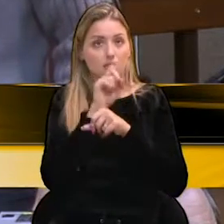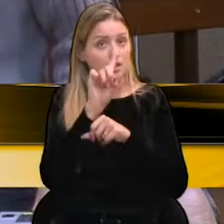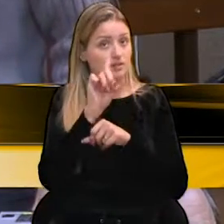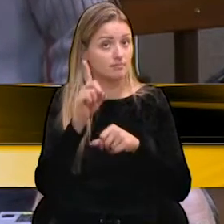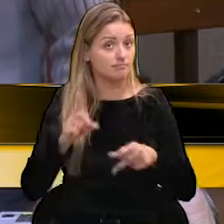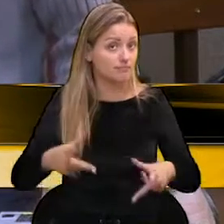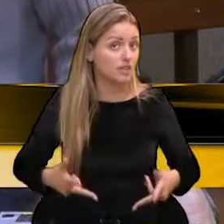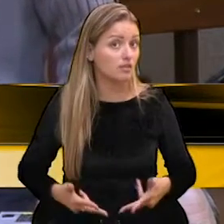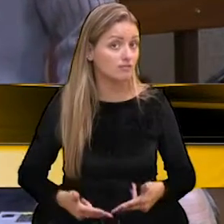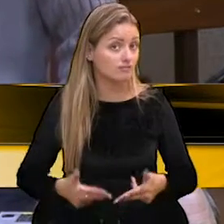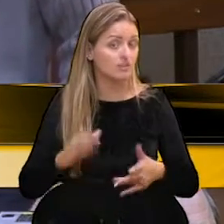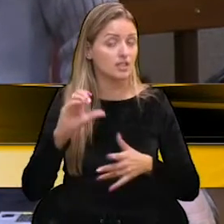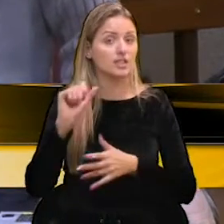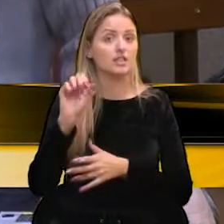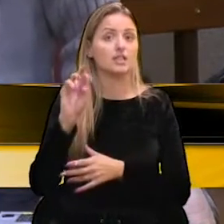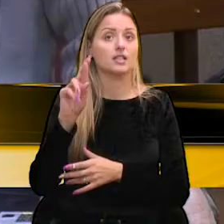castrados.